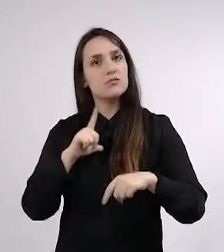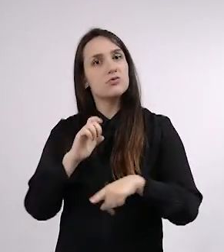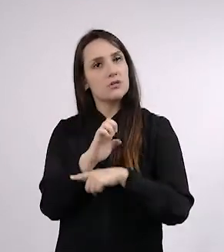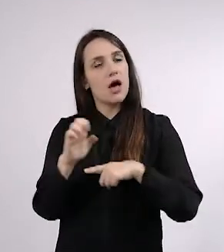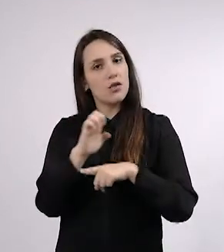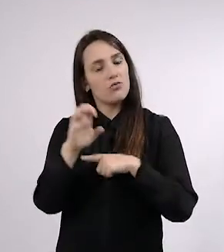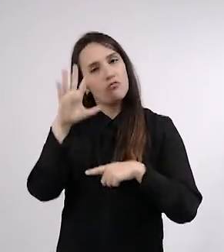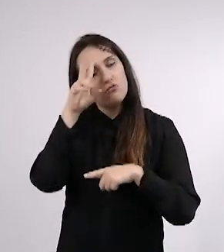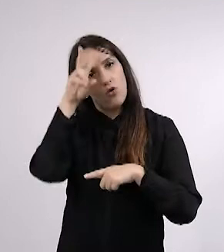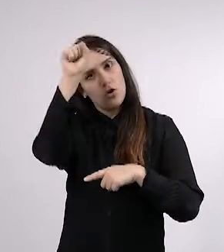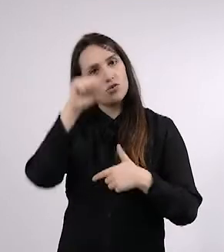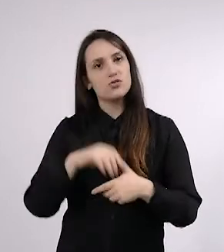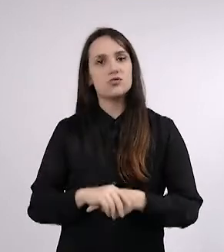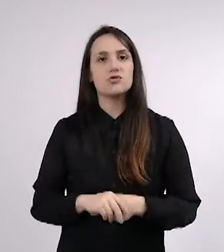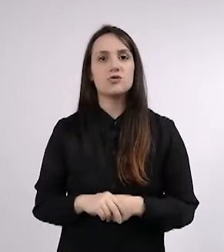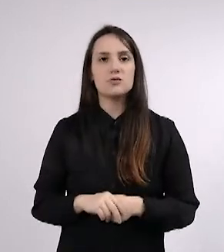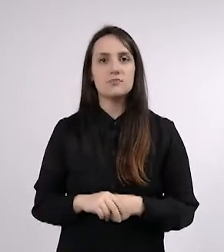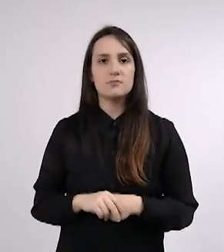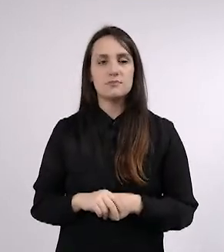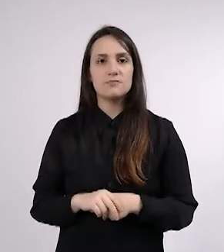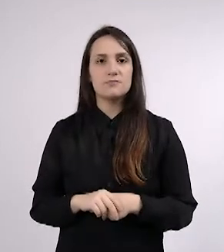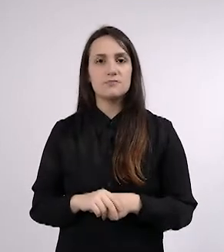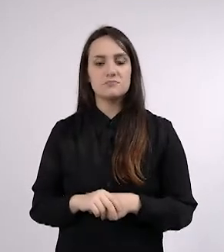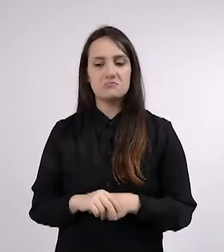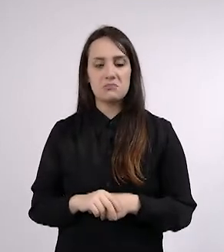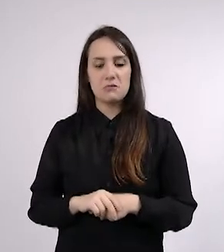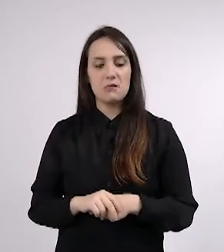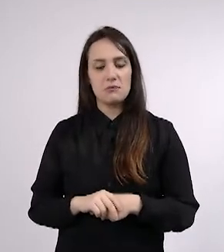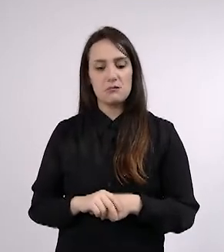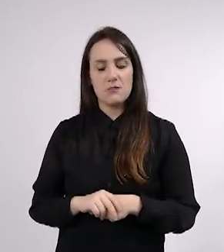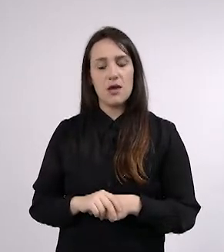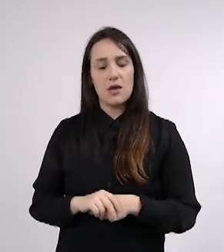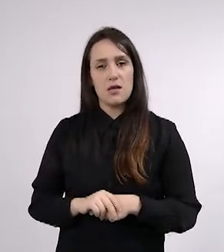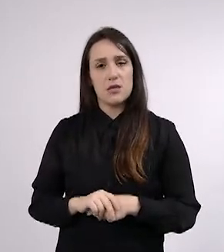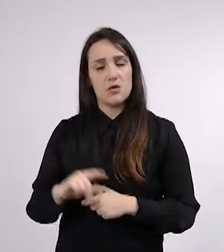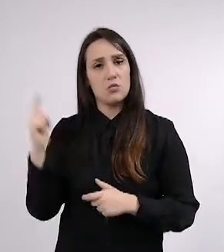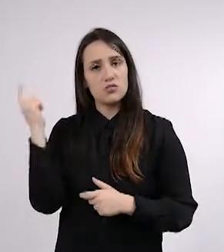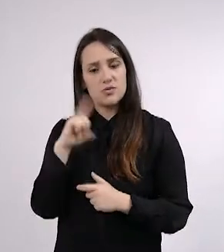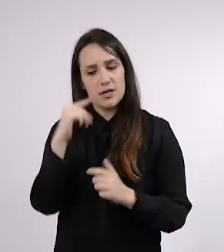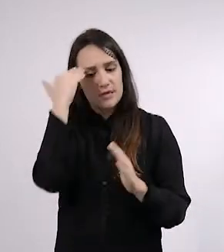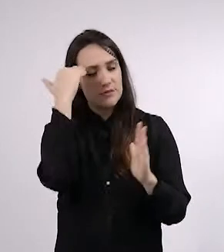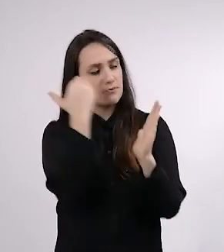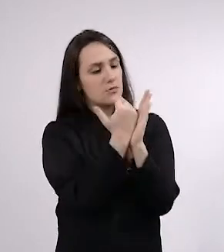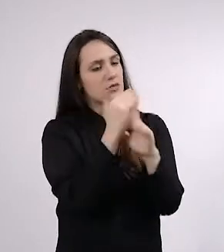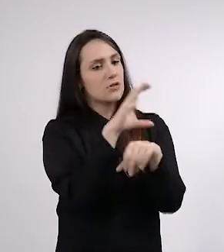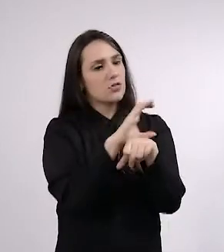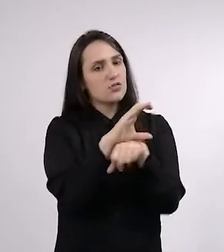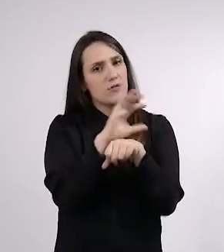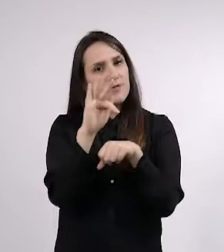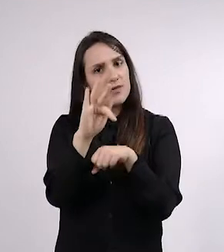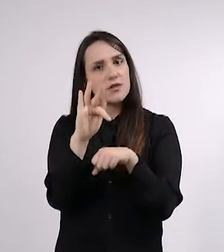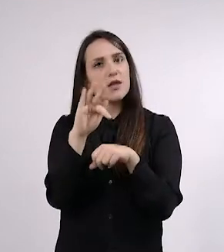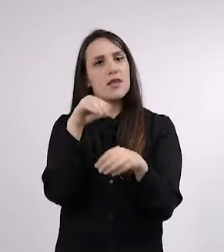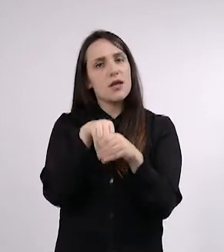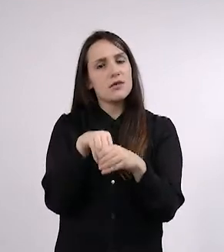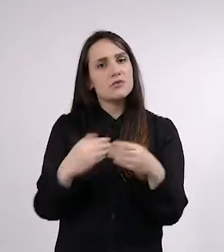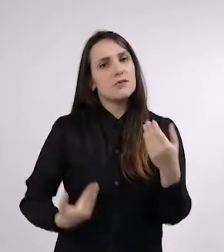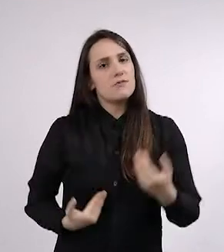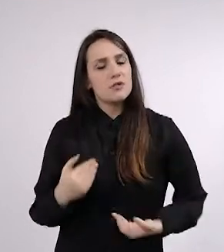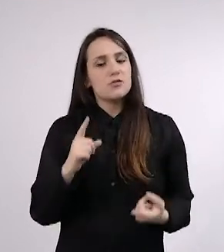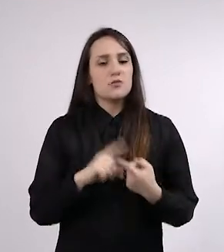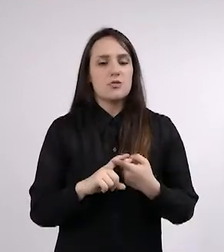forte, mas não grande, de um Estado ativo e que provê aquilo que está na nossa Constituição Federal de saúde,